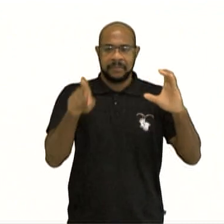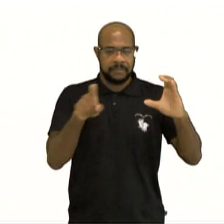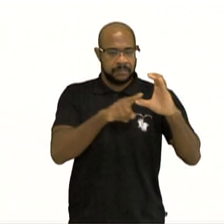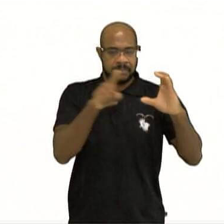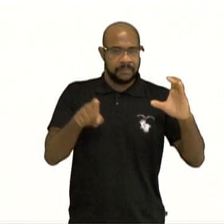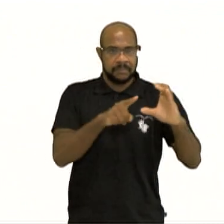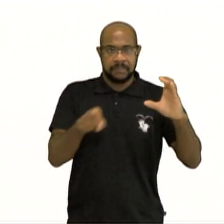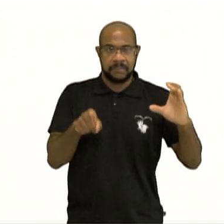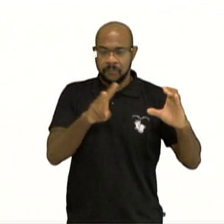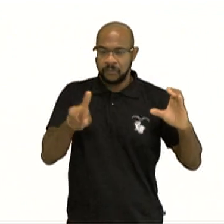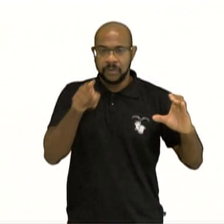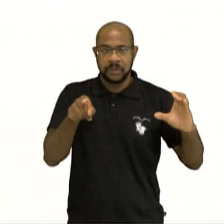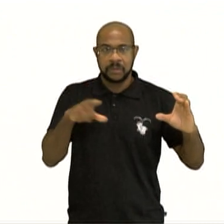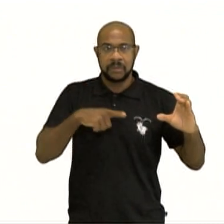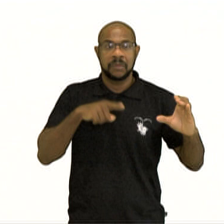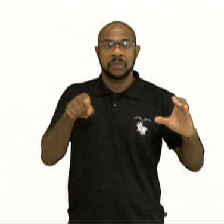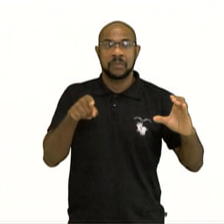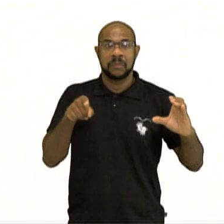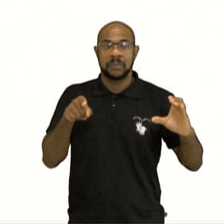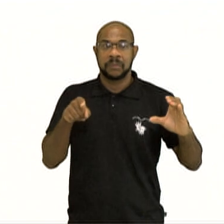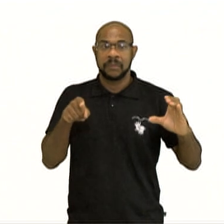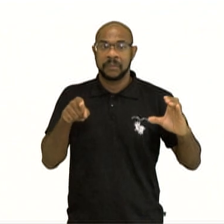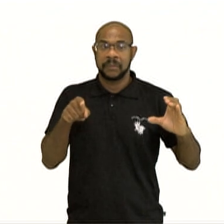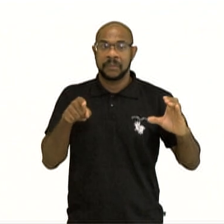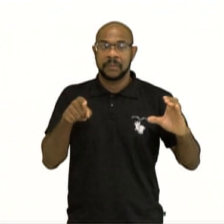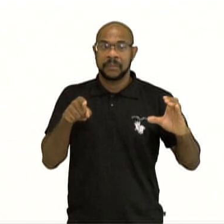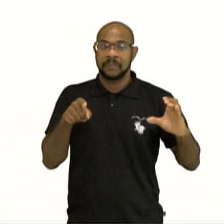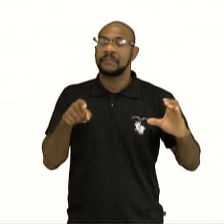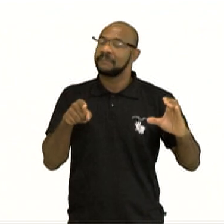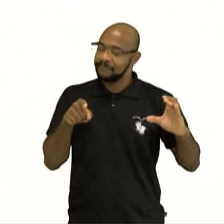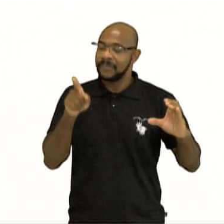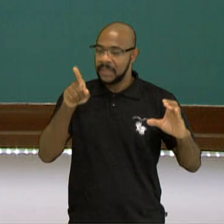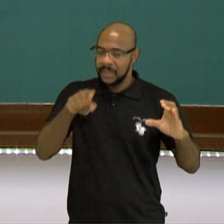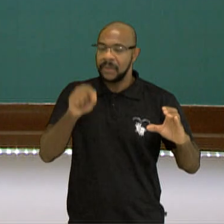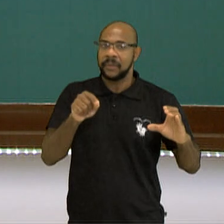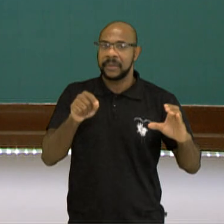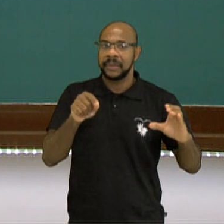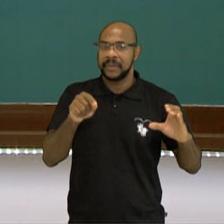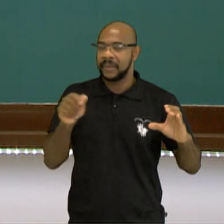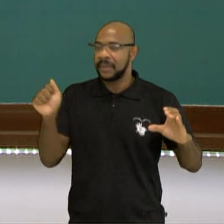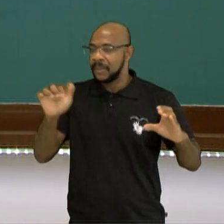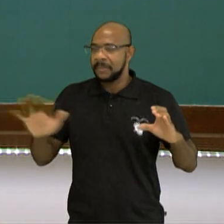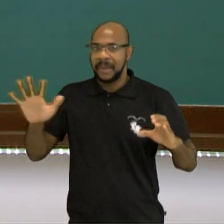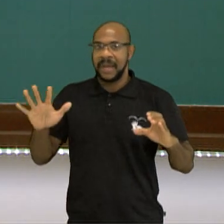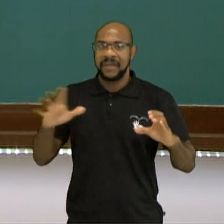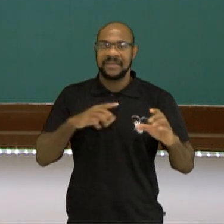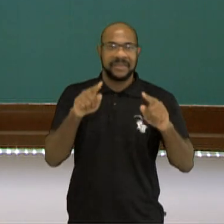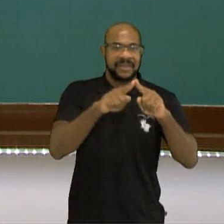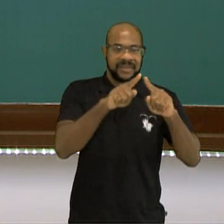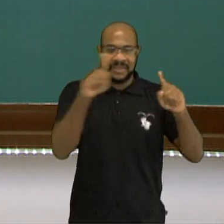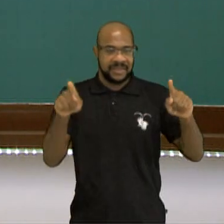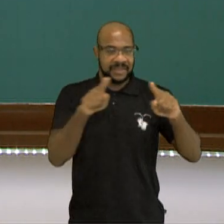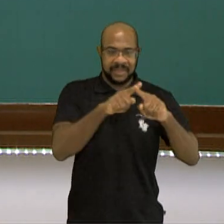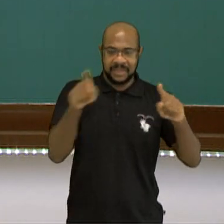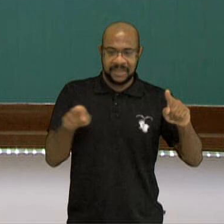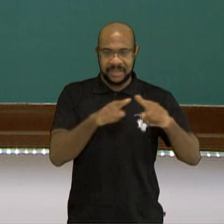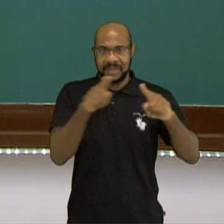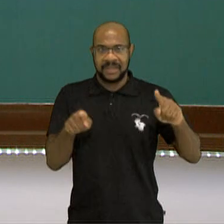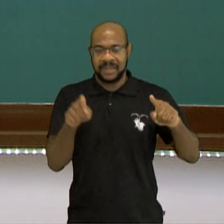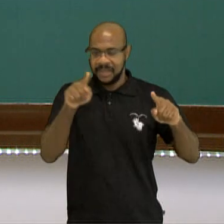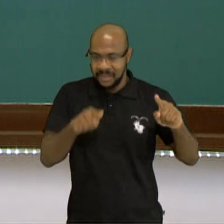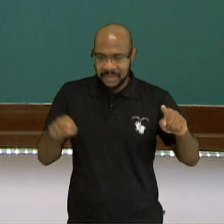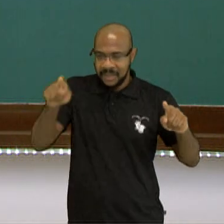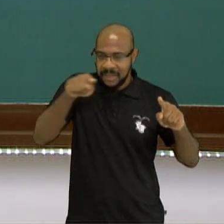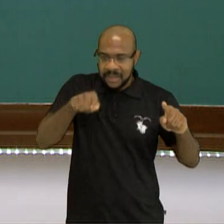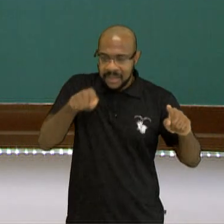as flechinhas fazem parte do conjunto imagem. Tá? Então, a relação desses três conjuntos aqui, ó. Tá?